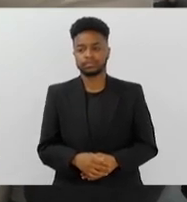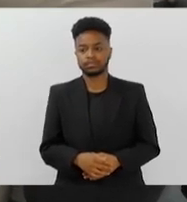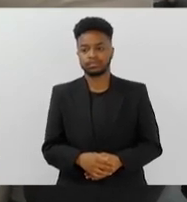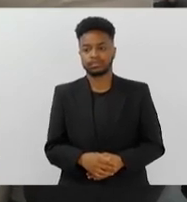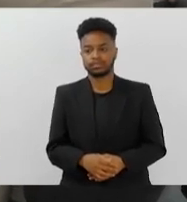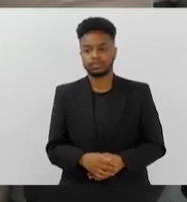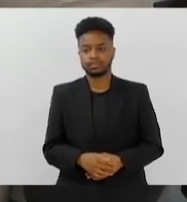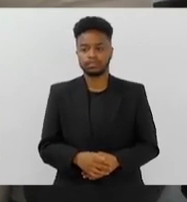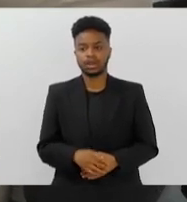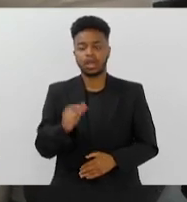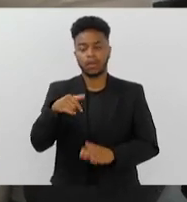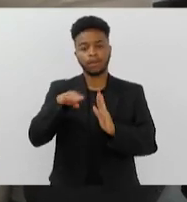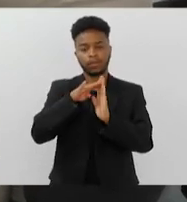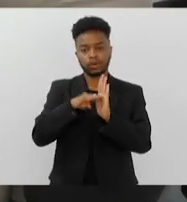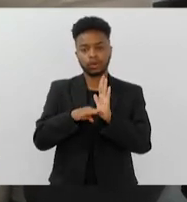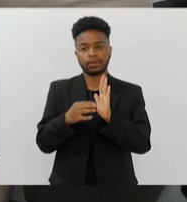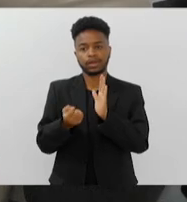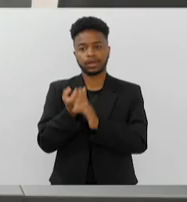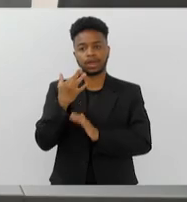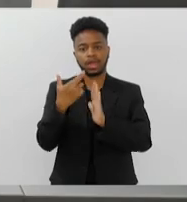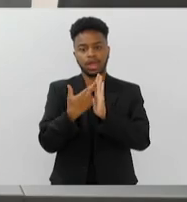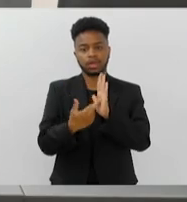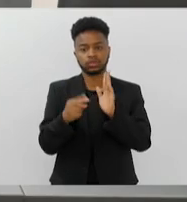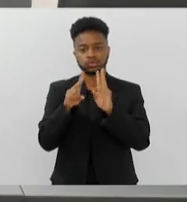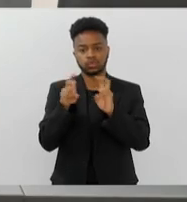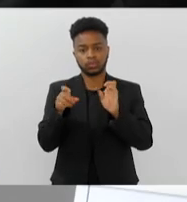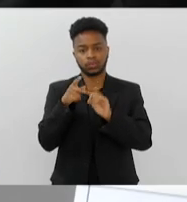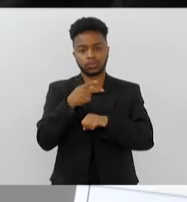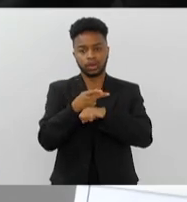É um programa que estava regulamentando um prêmio, entendeu?